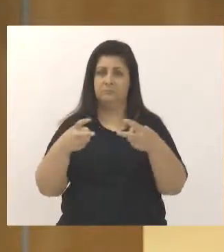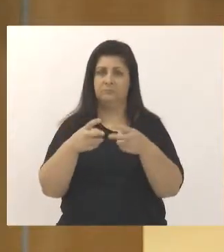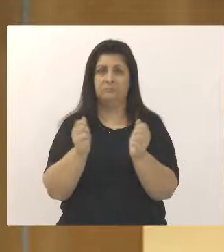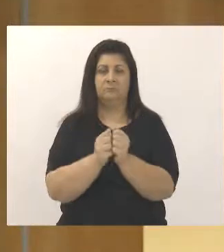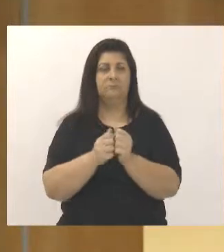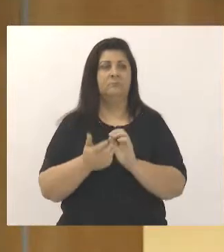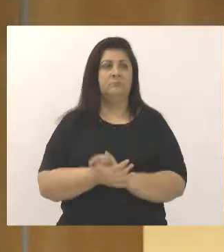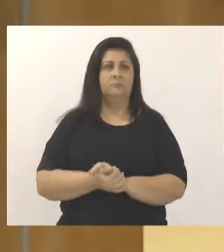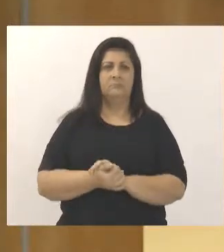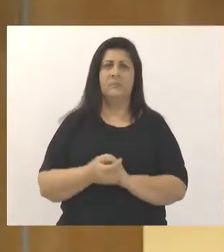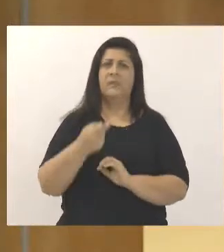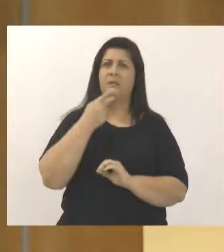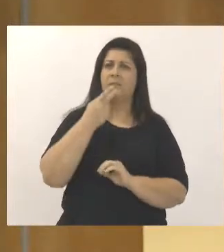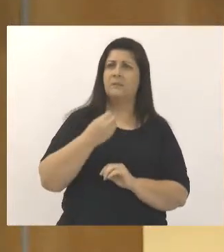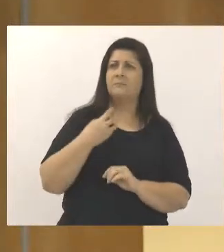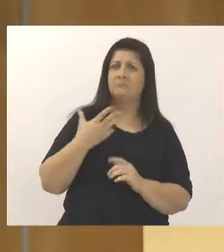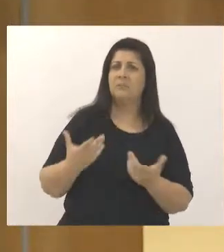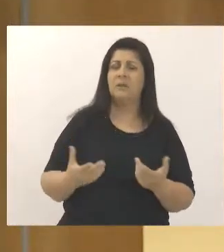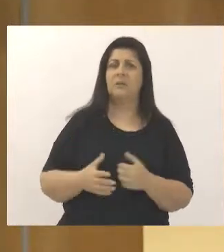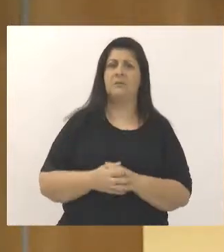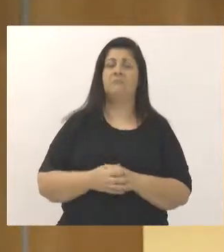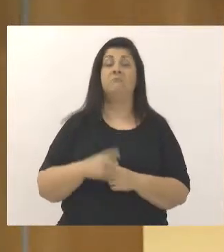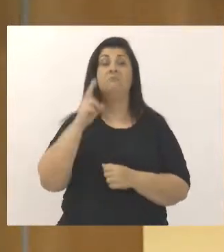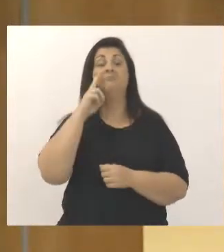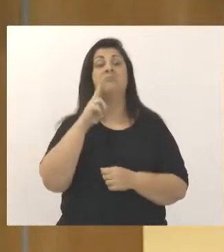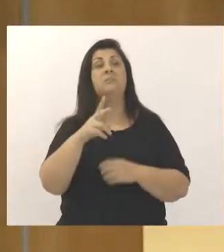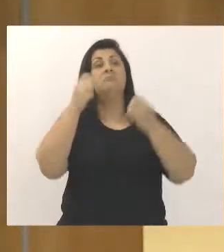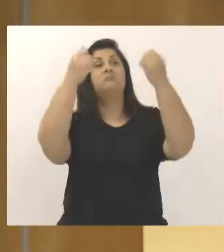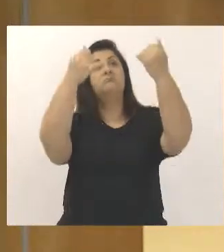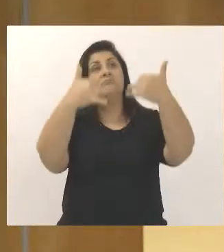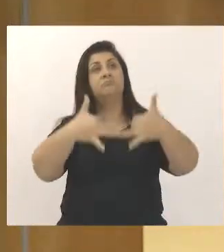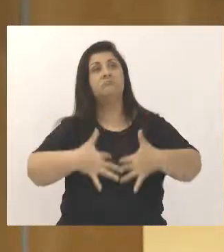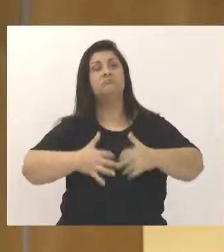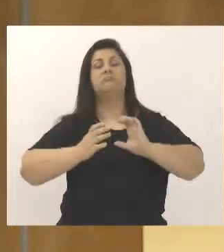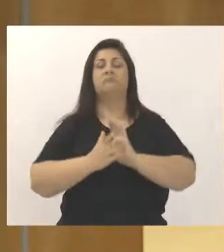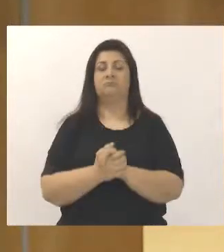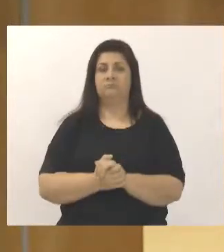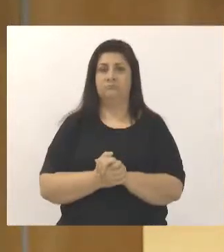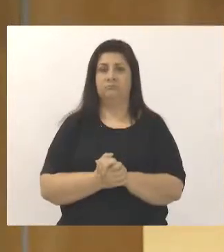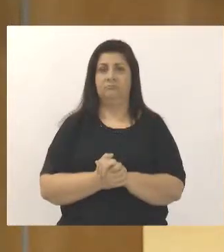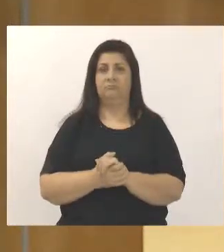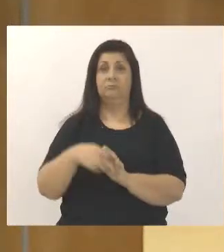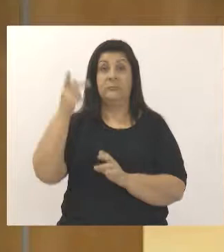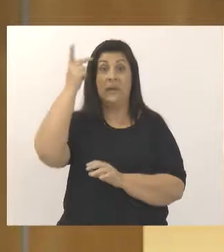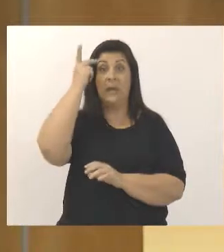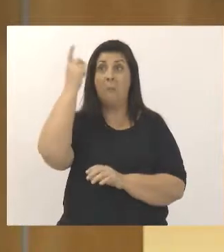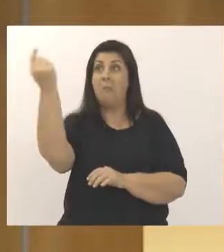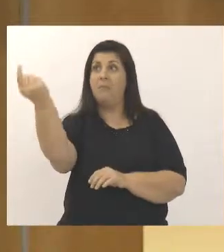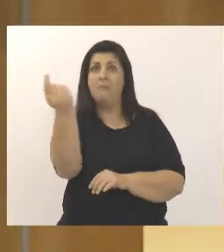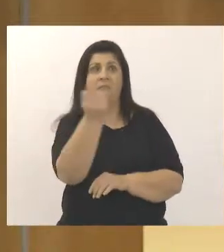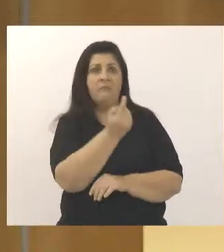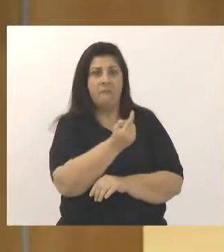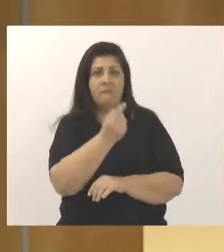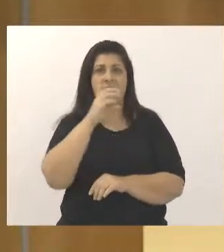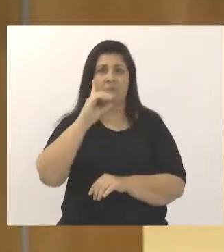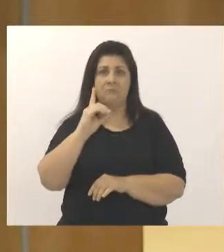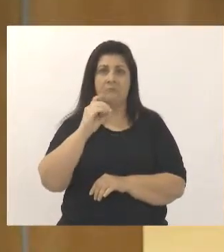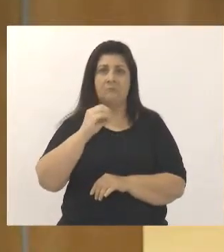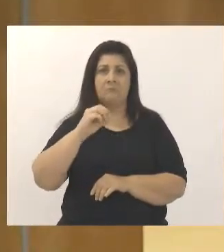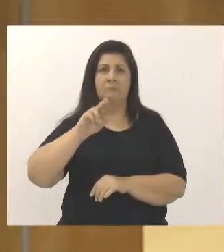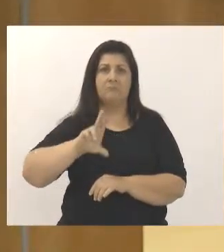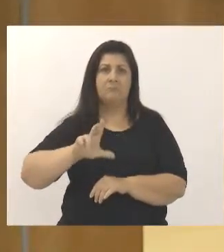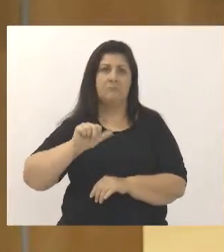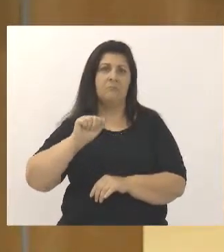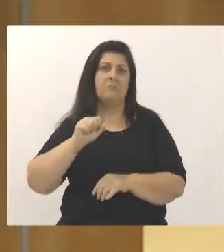elas falaram muito bem, eu tive a explicação delas. A menina veio de São Paulo aqui para explicar como que é o